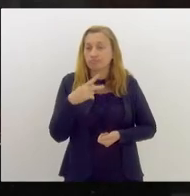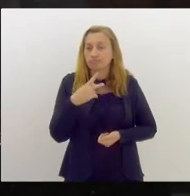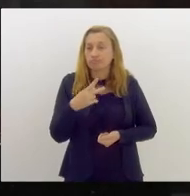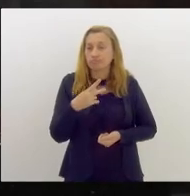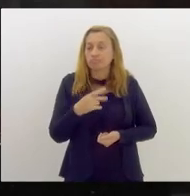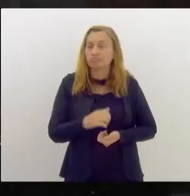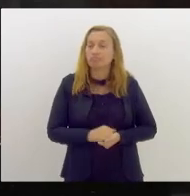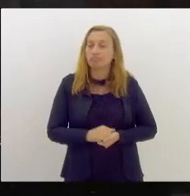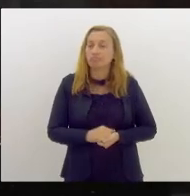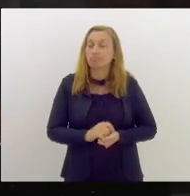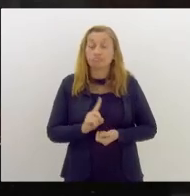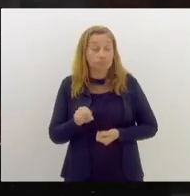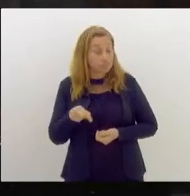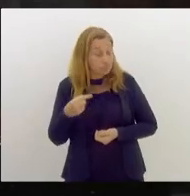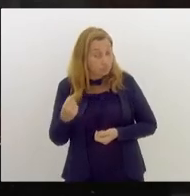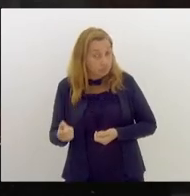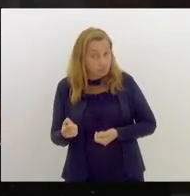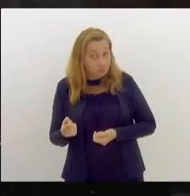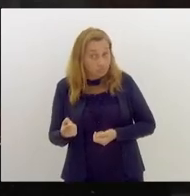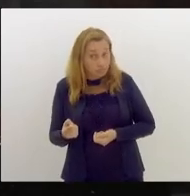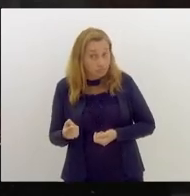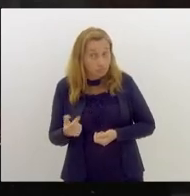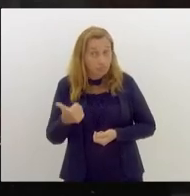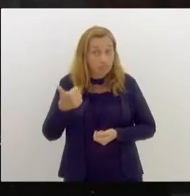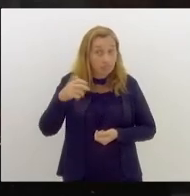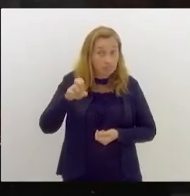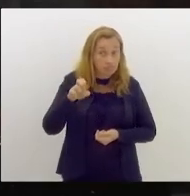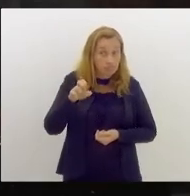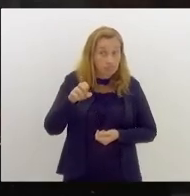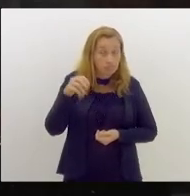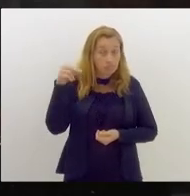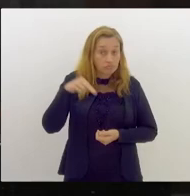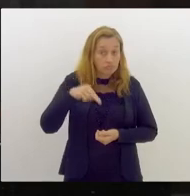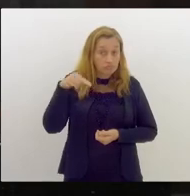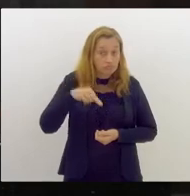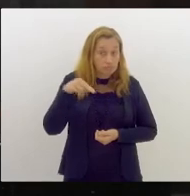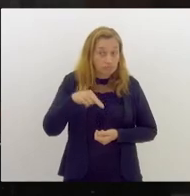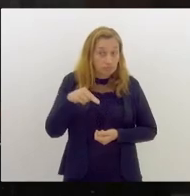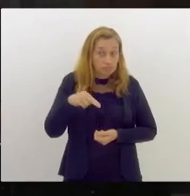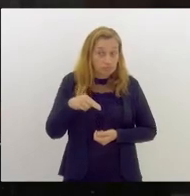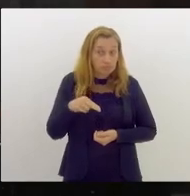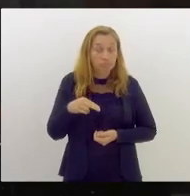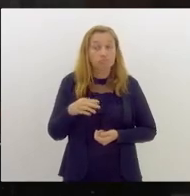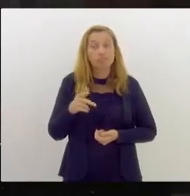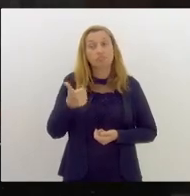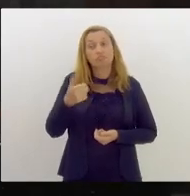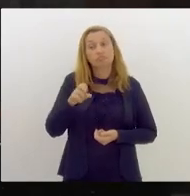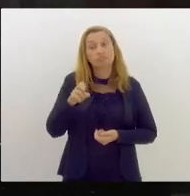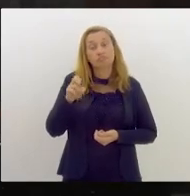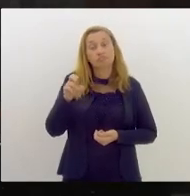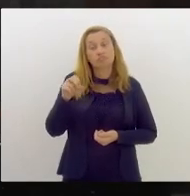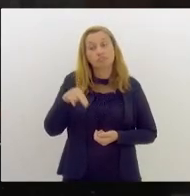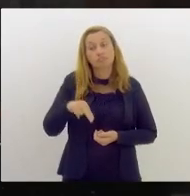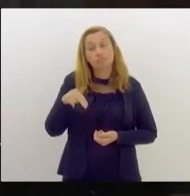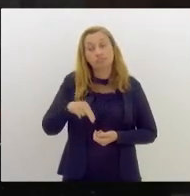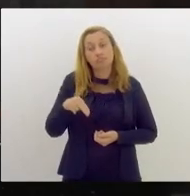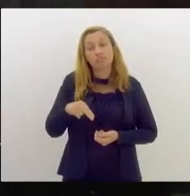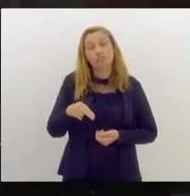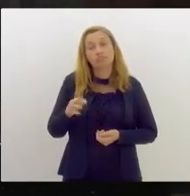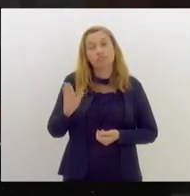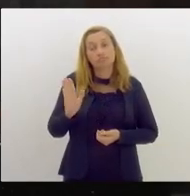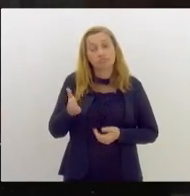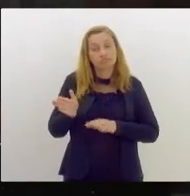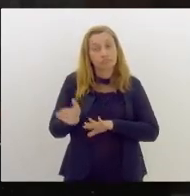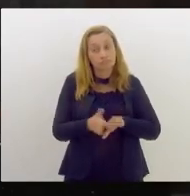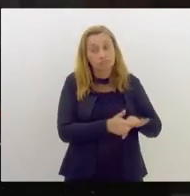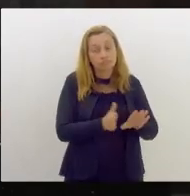o Faria depois de 15 de novembro e 15 de Novembro passou hoje